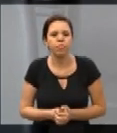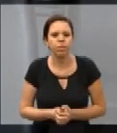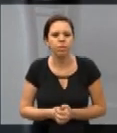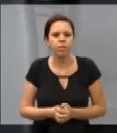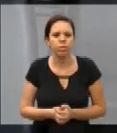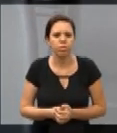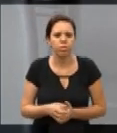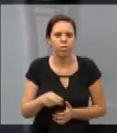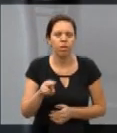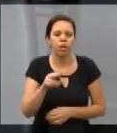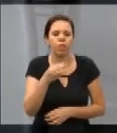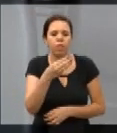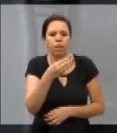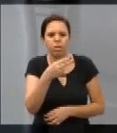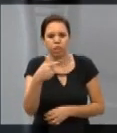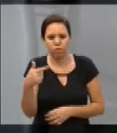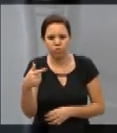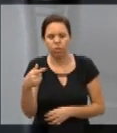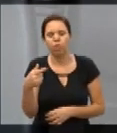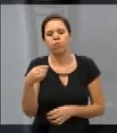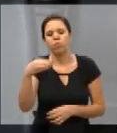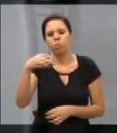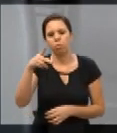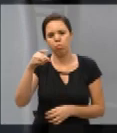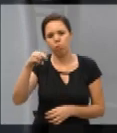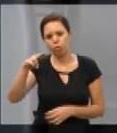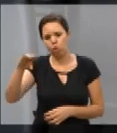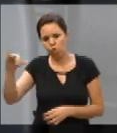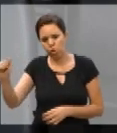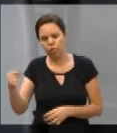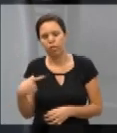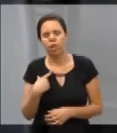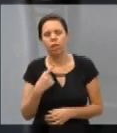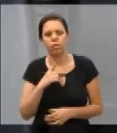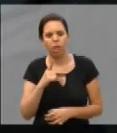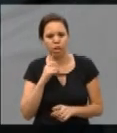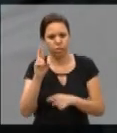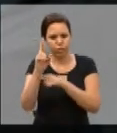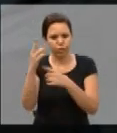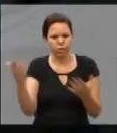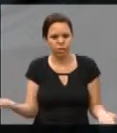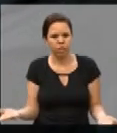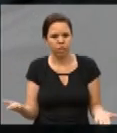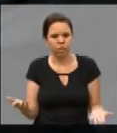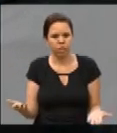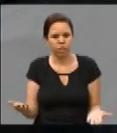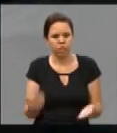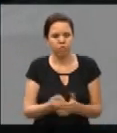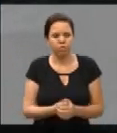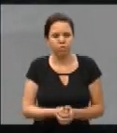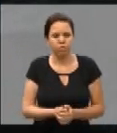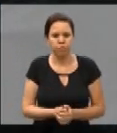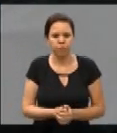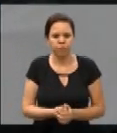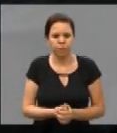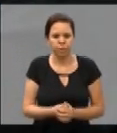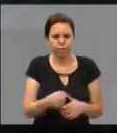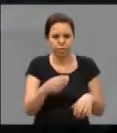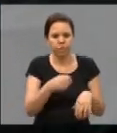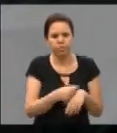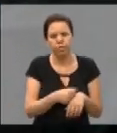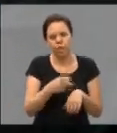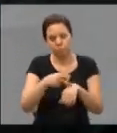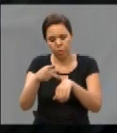32 Pomona, que foi quem descobriu, colocou o nome. Então o filme tem essas referências. Então, a partir dessas pedras,